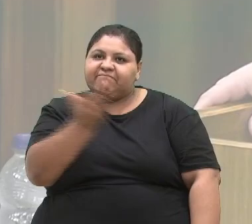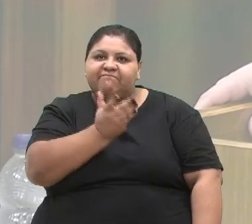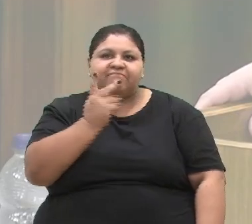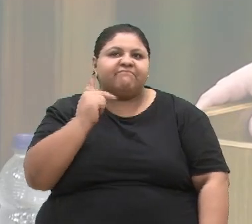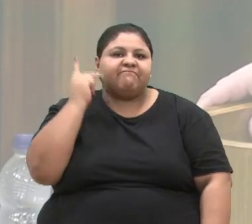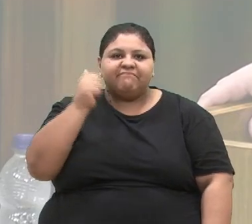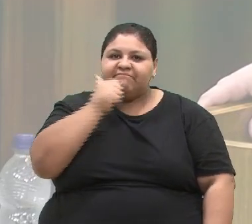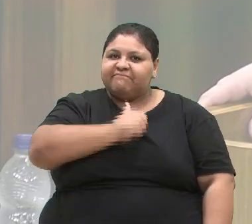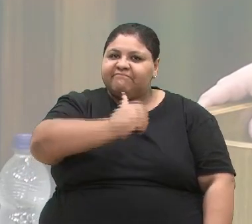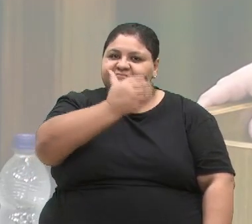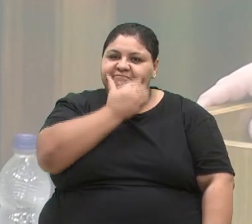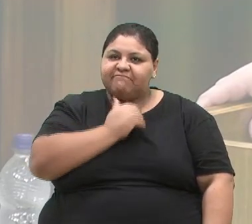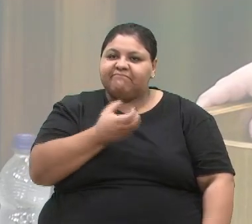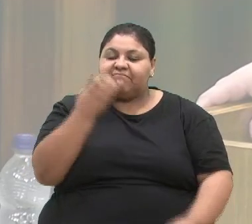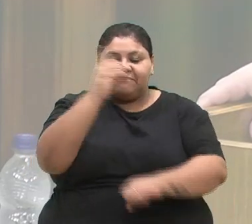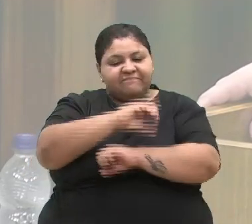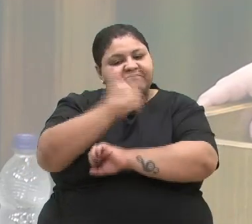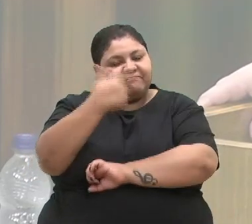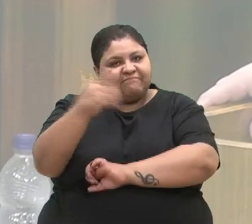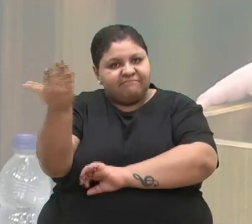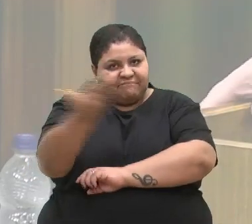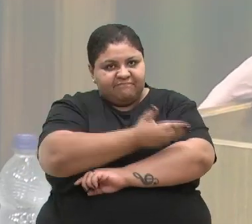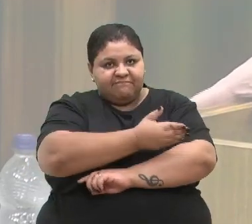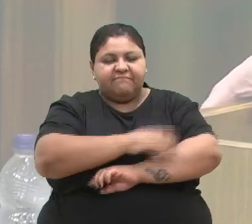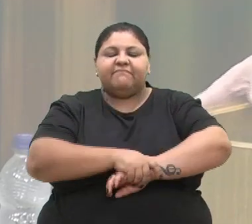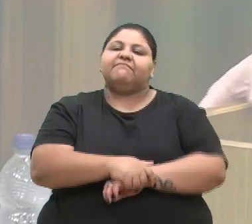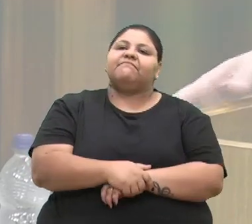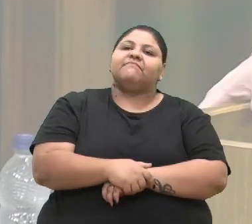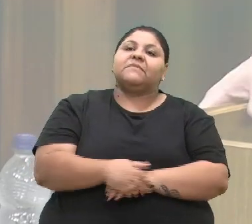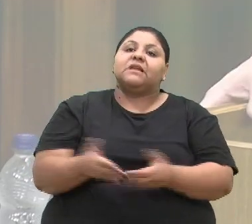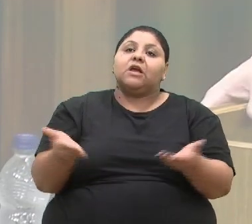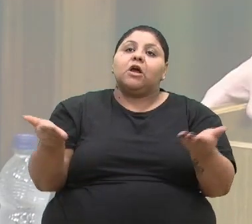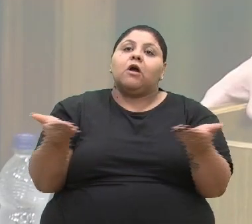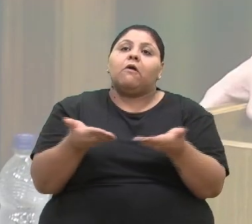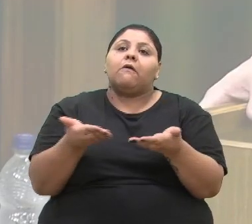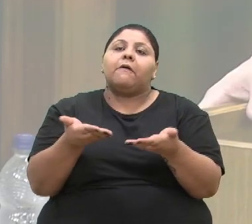vereadores, muito bom dia novamente a todos. E aqui eu quero